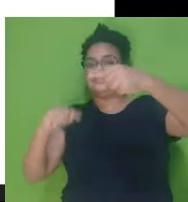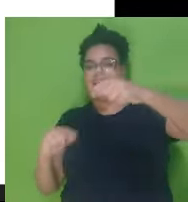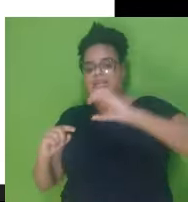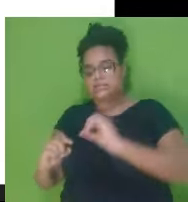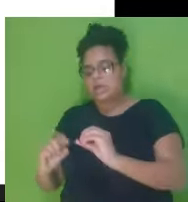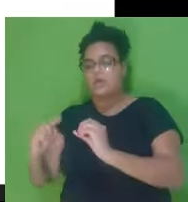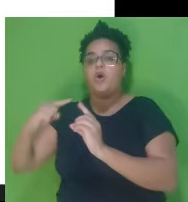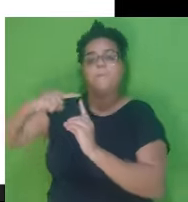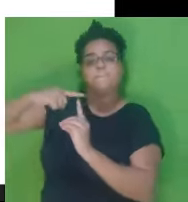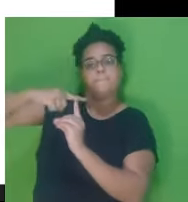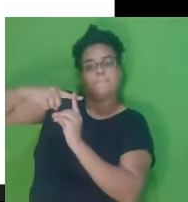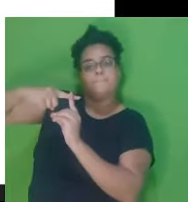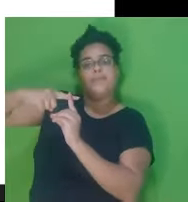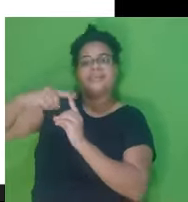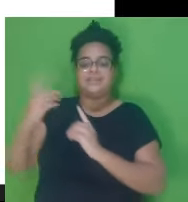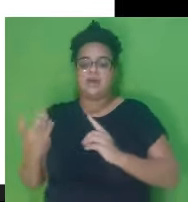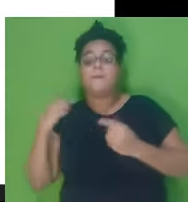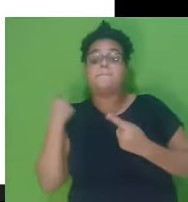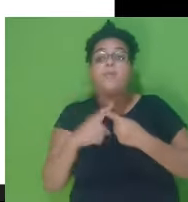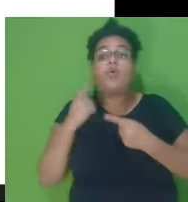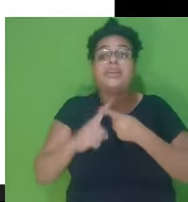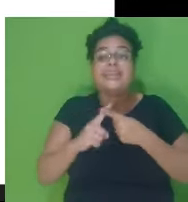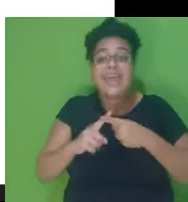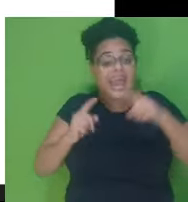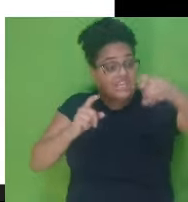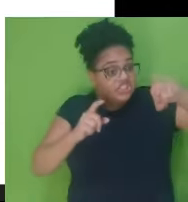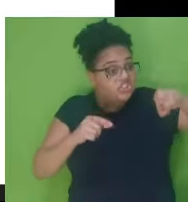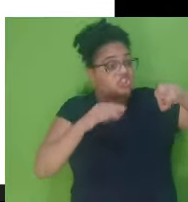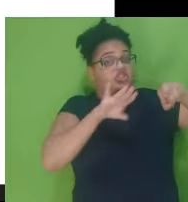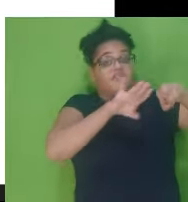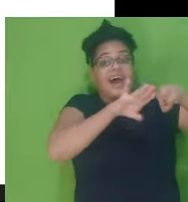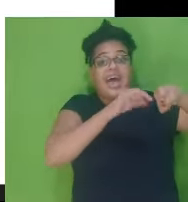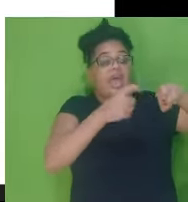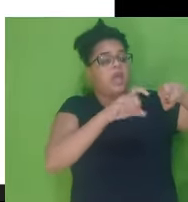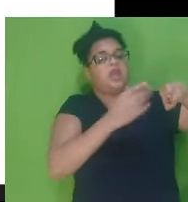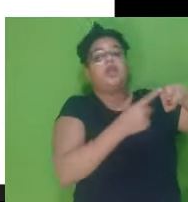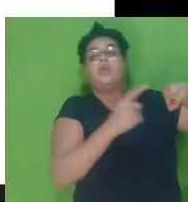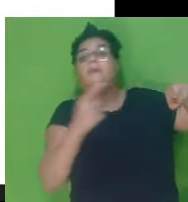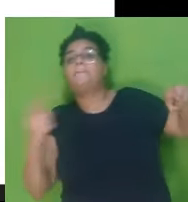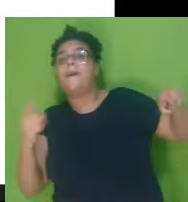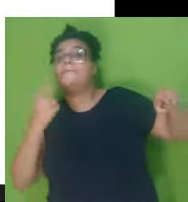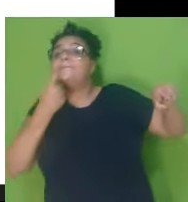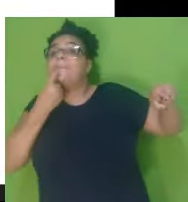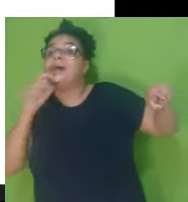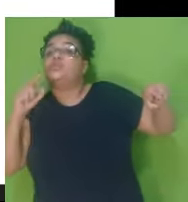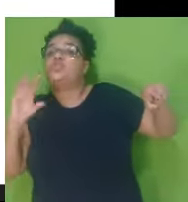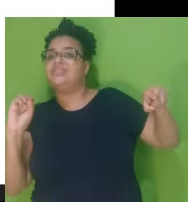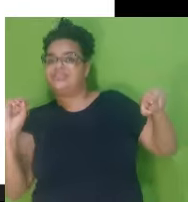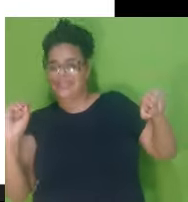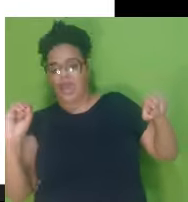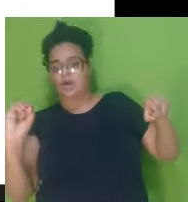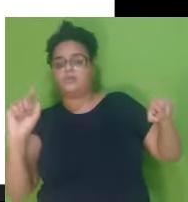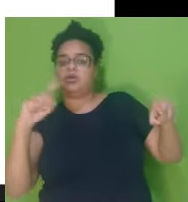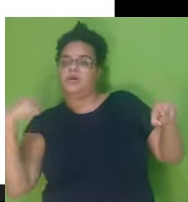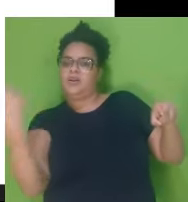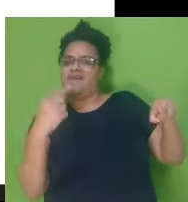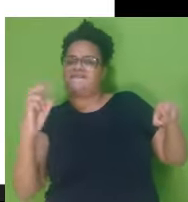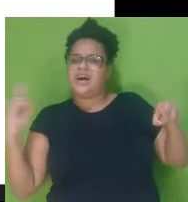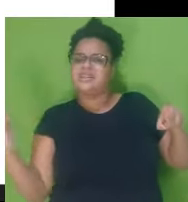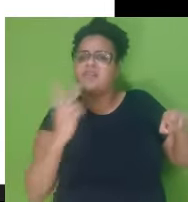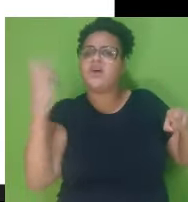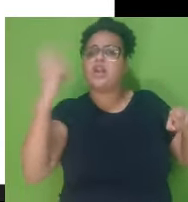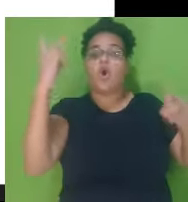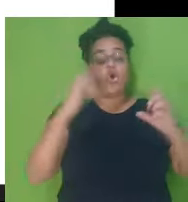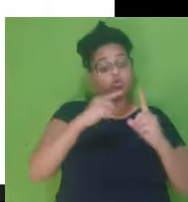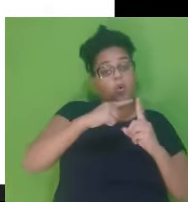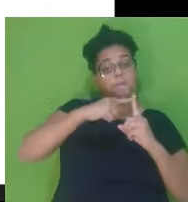quê? Porque o x se aproxima de 0 por valores positivos. Então, quando você pega